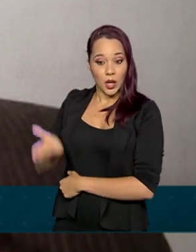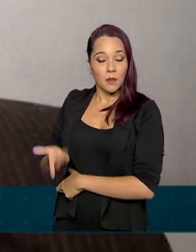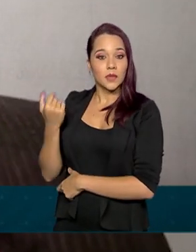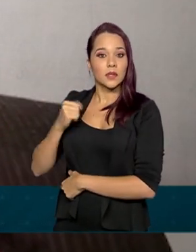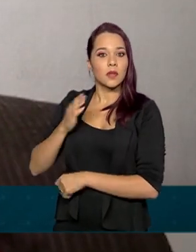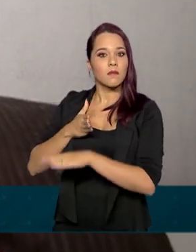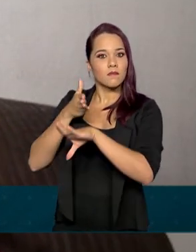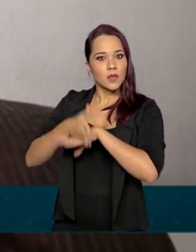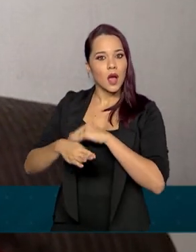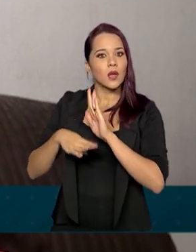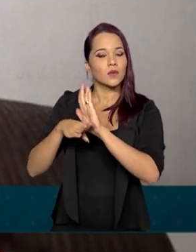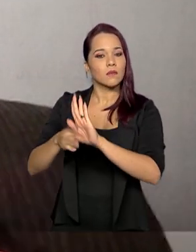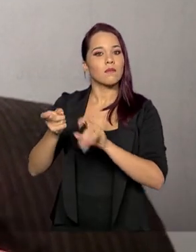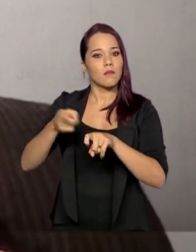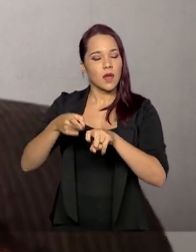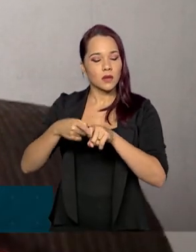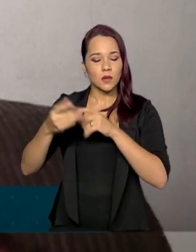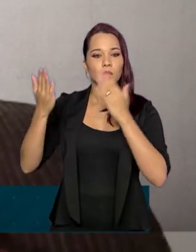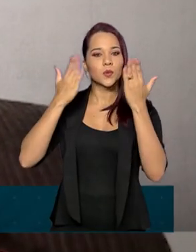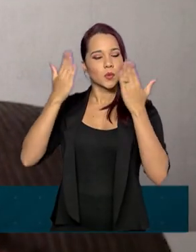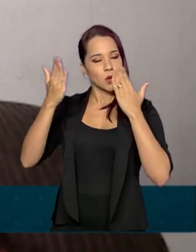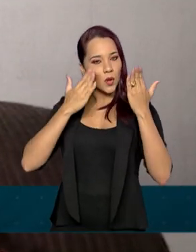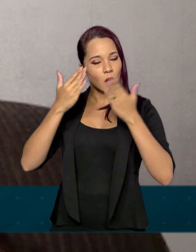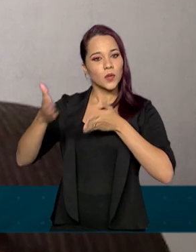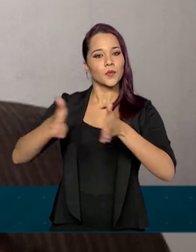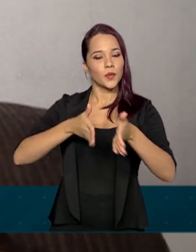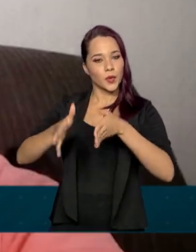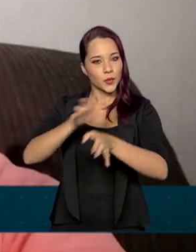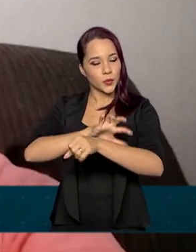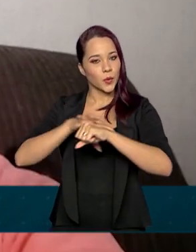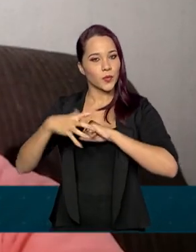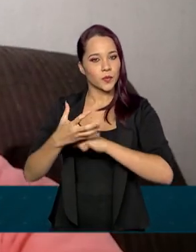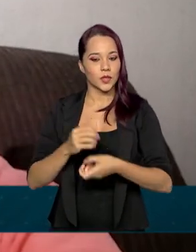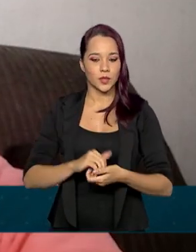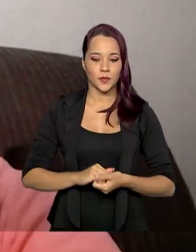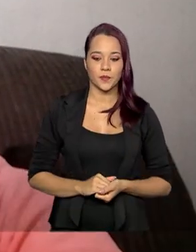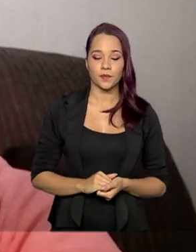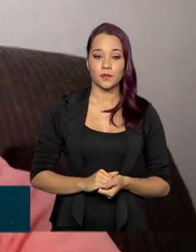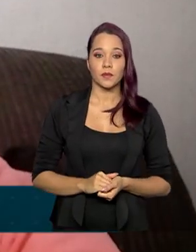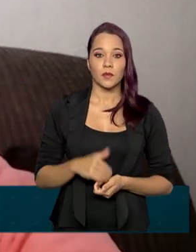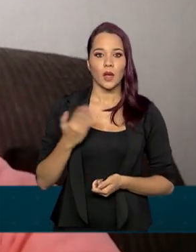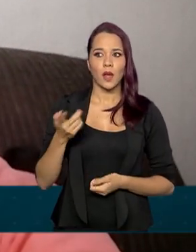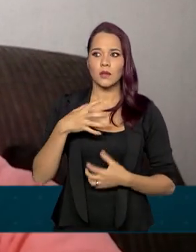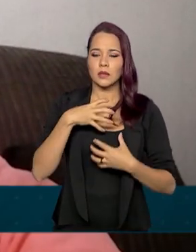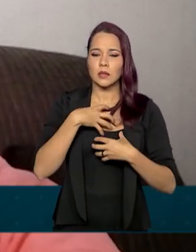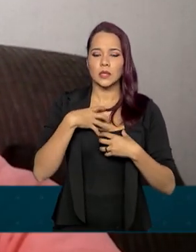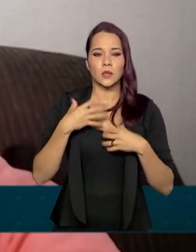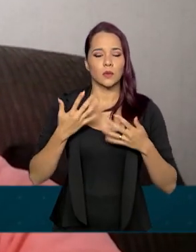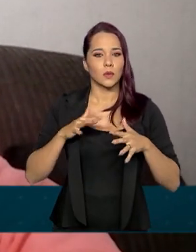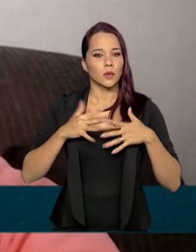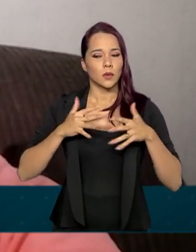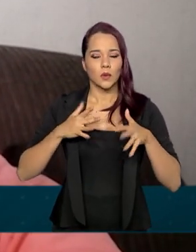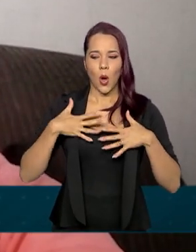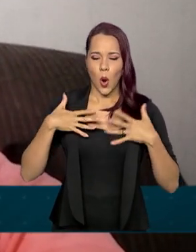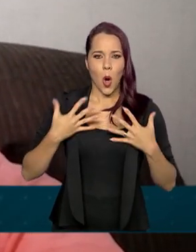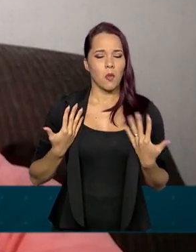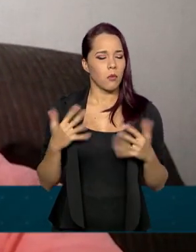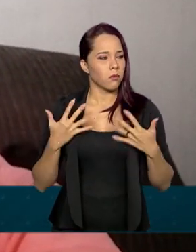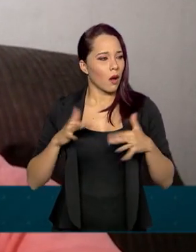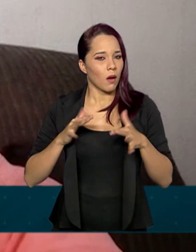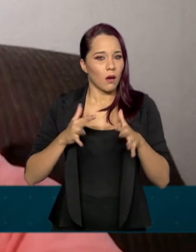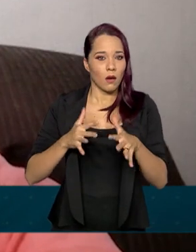recorrer à ajuda médica e psicológica durante a pandemia. Tenho sentido tremores no corpo,